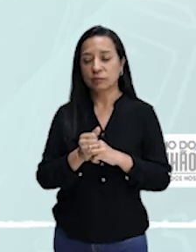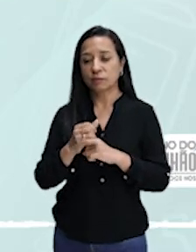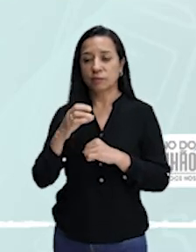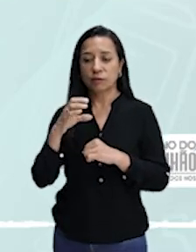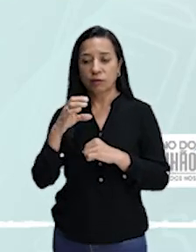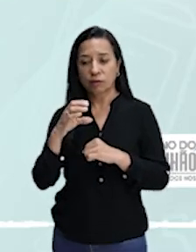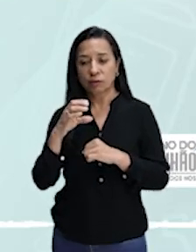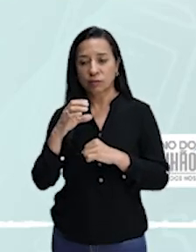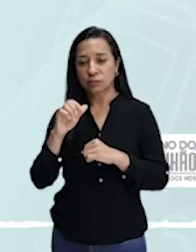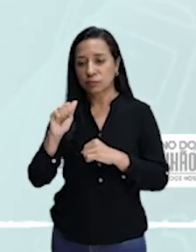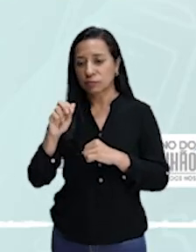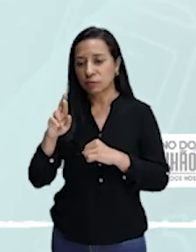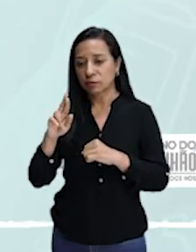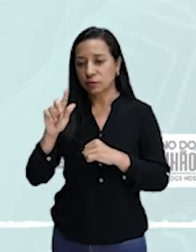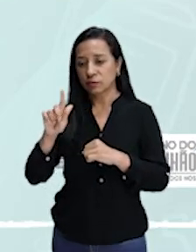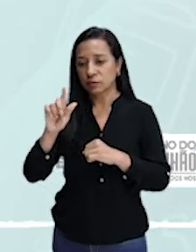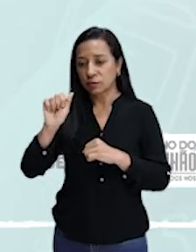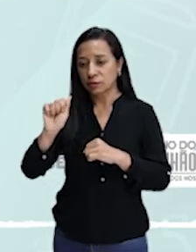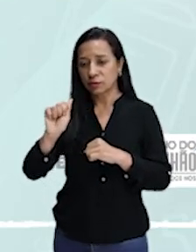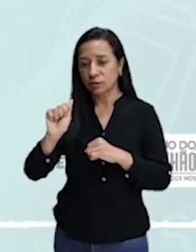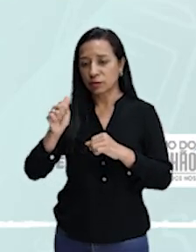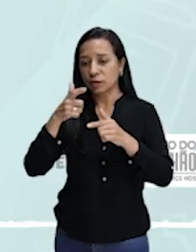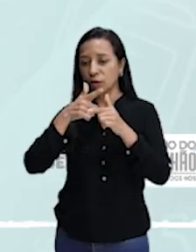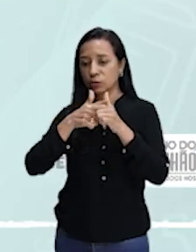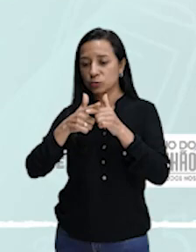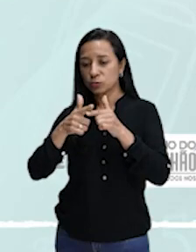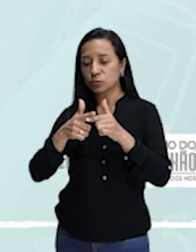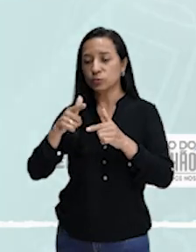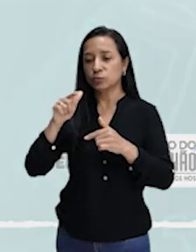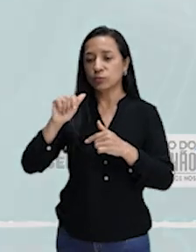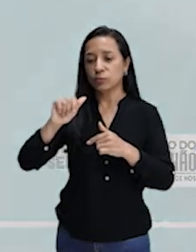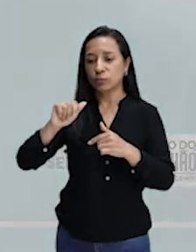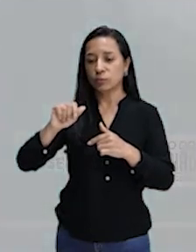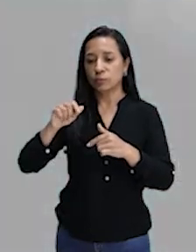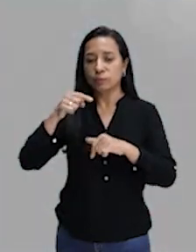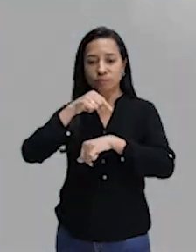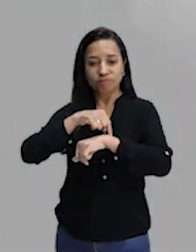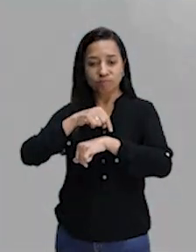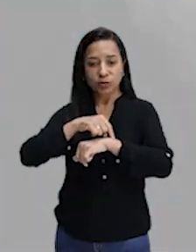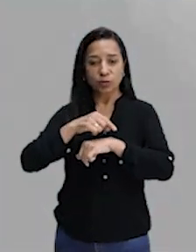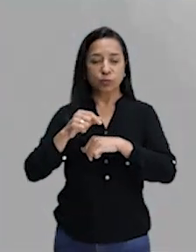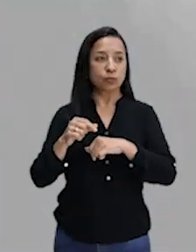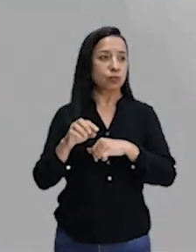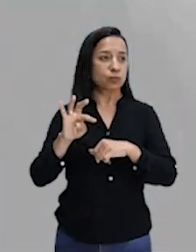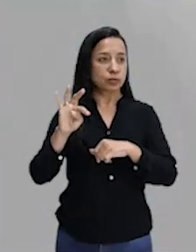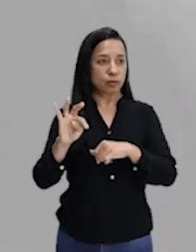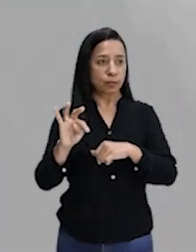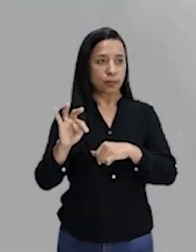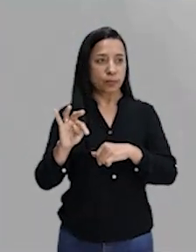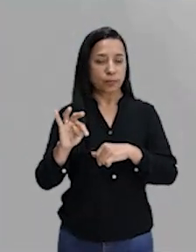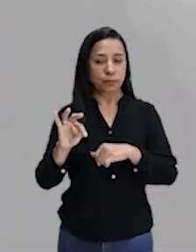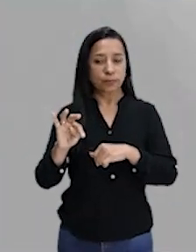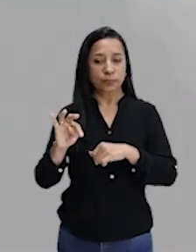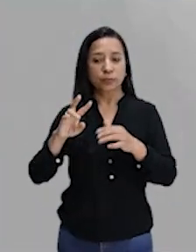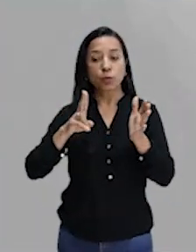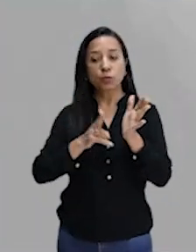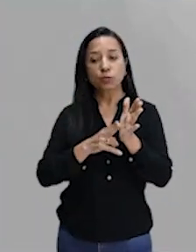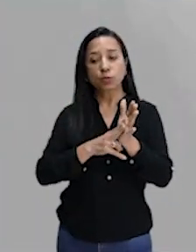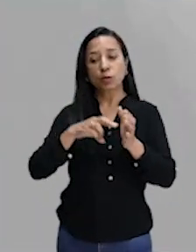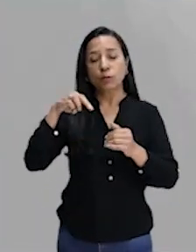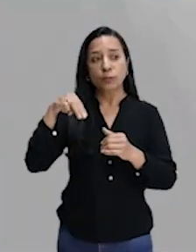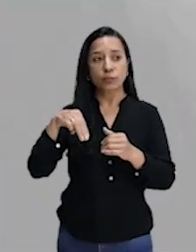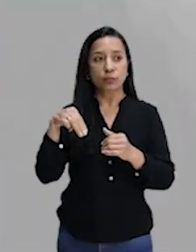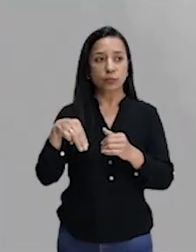tempo certo o único cuidado que você tem que ter é o seguinte é que o tempo da questão foi dado em minutos ok